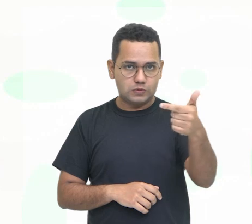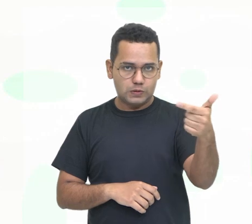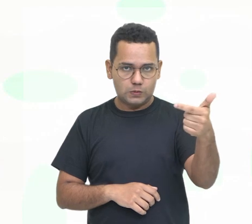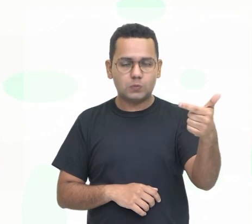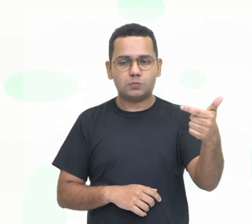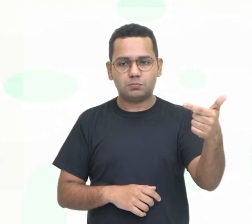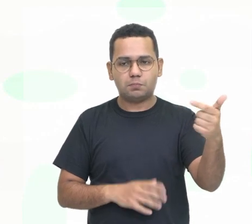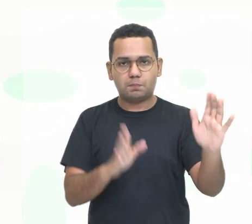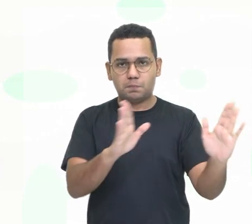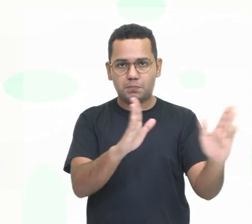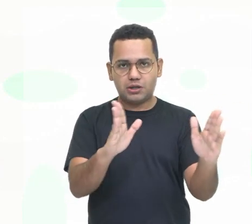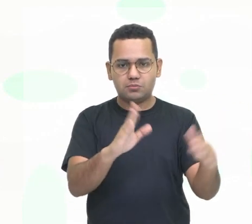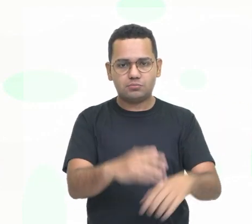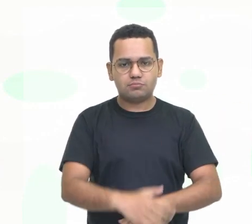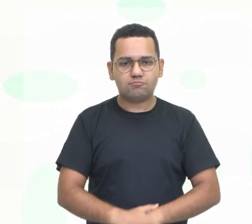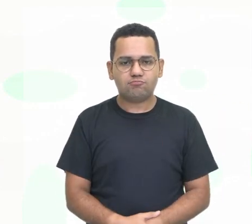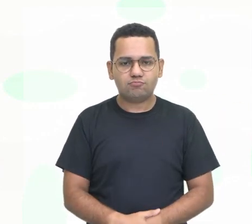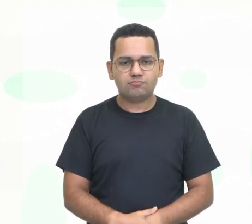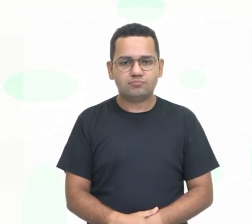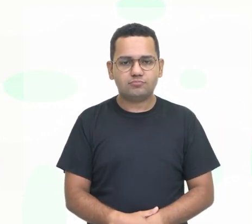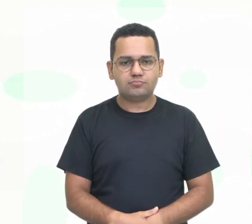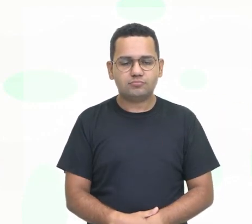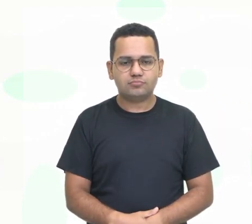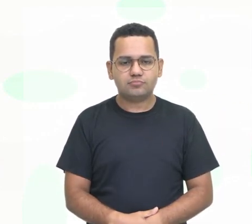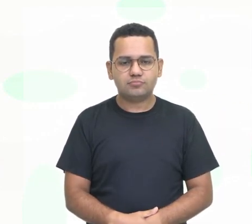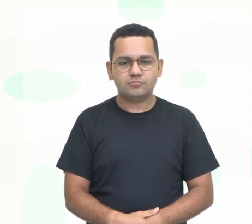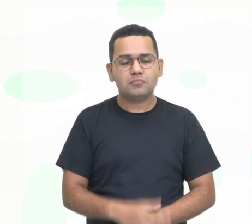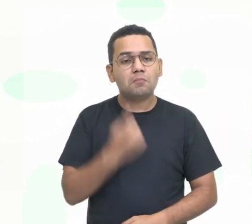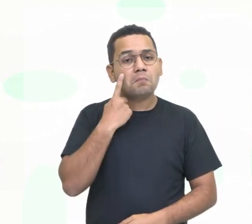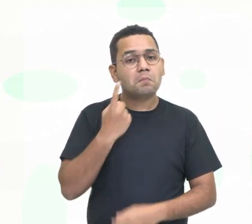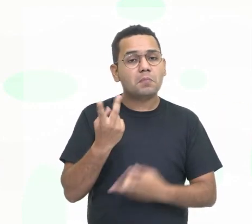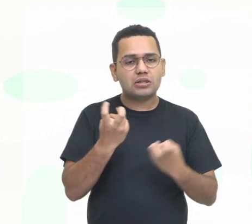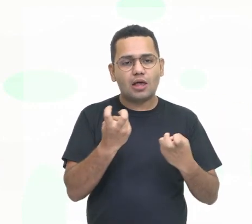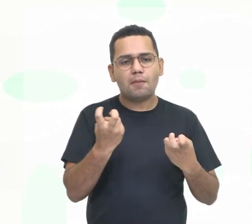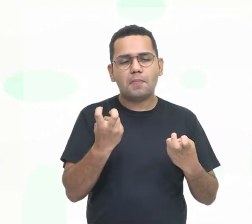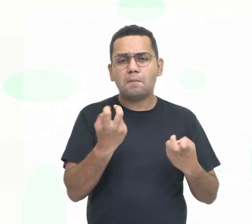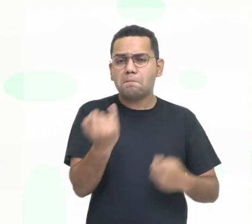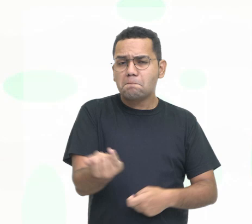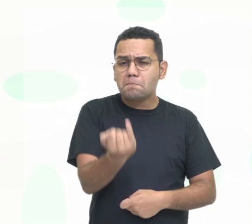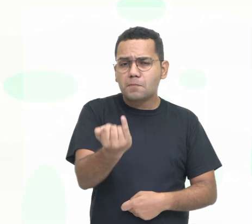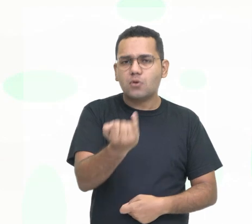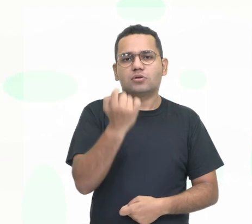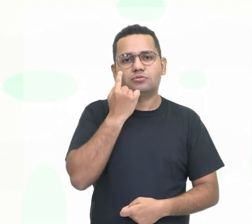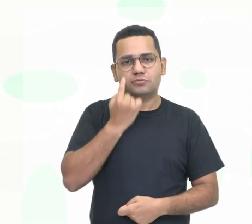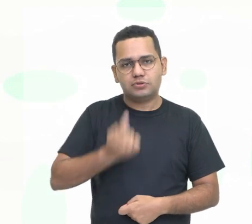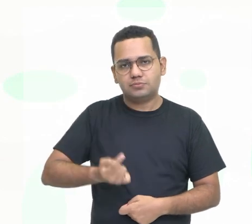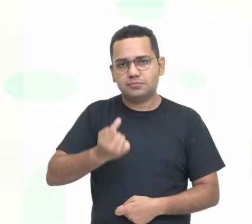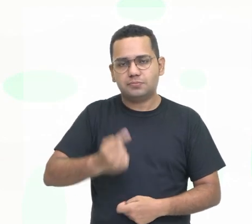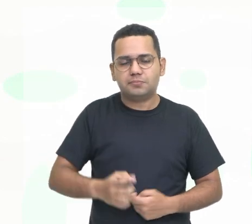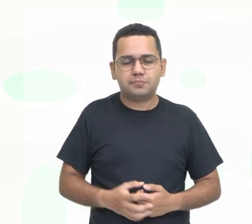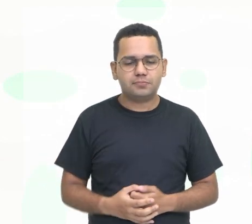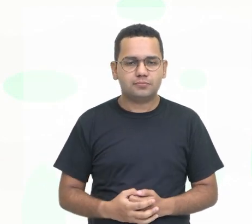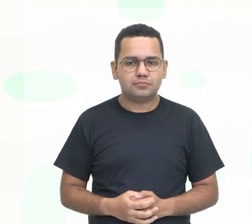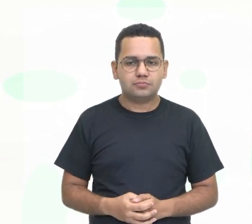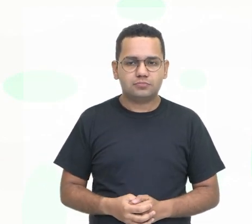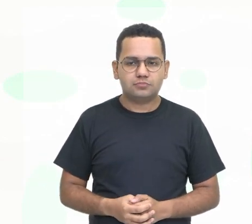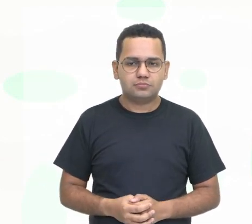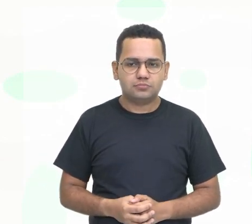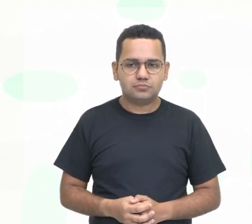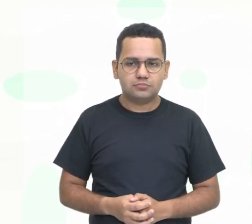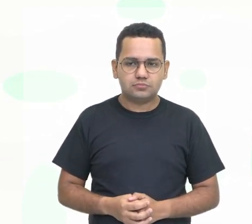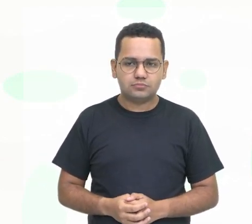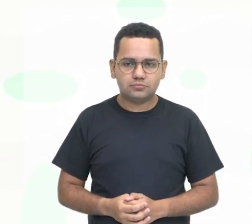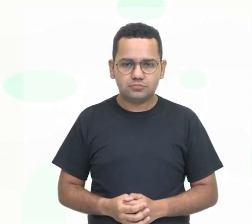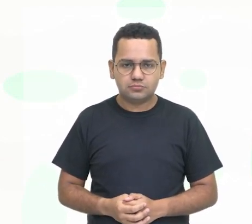mandato, mas agora vamos verificar pontos importantes do segundo mandato. Olha só, dentro